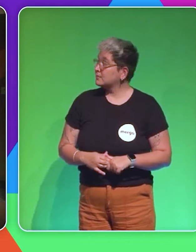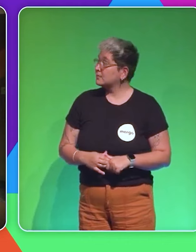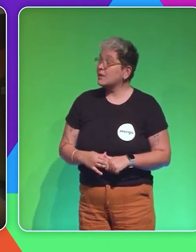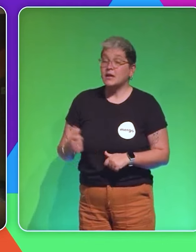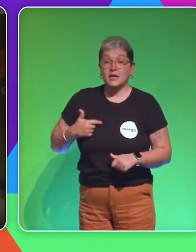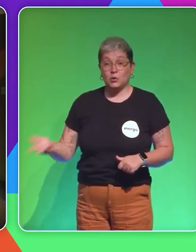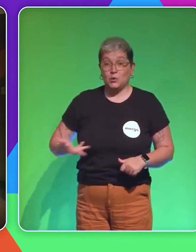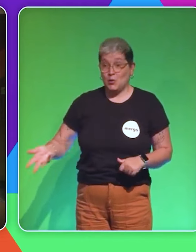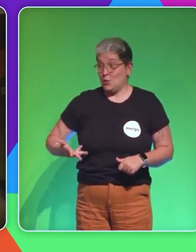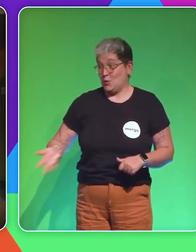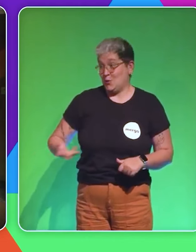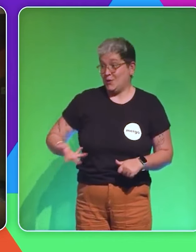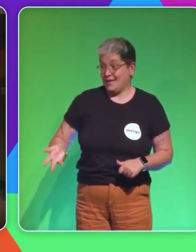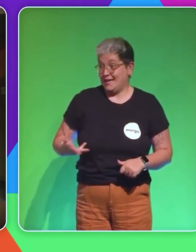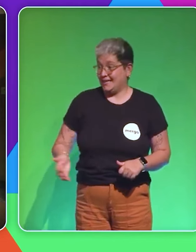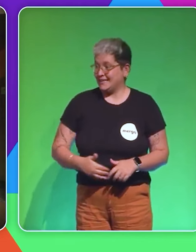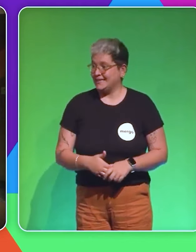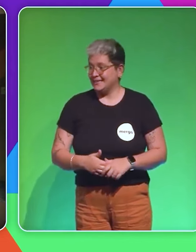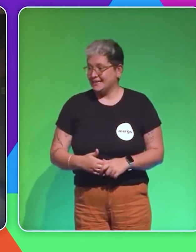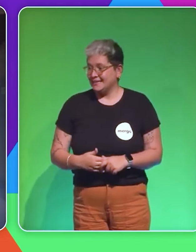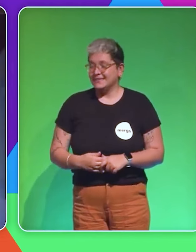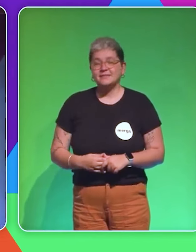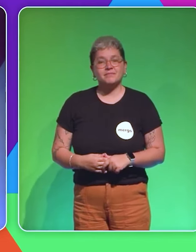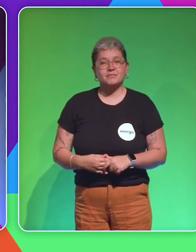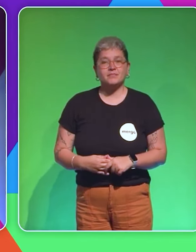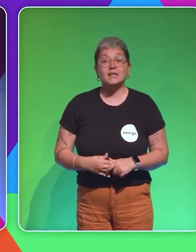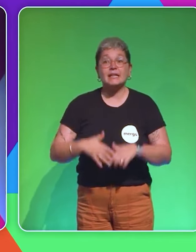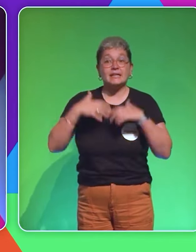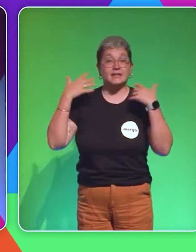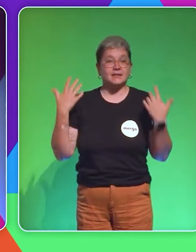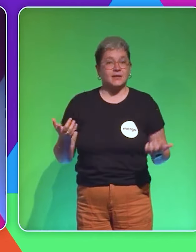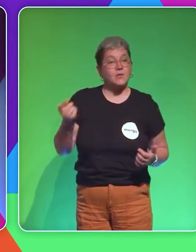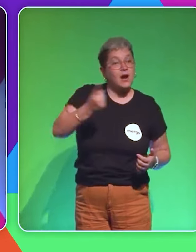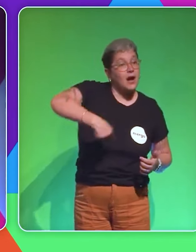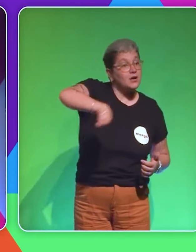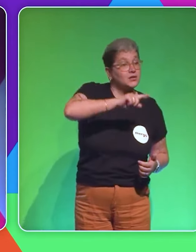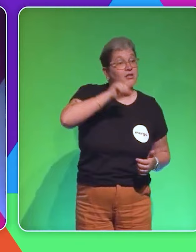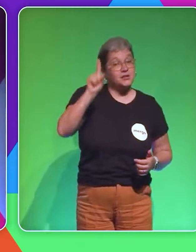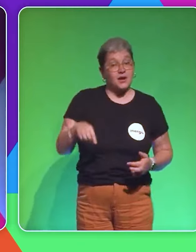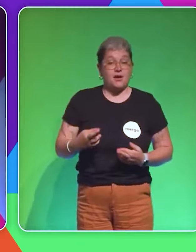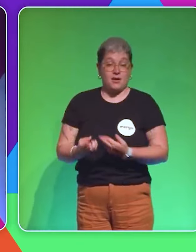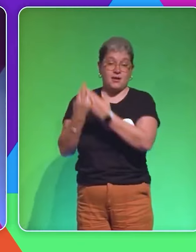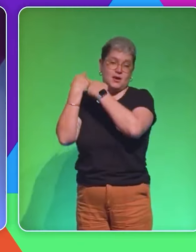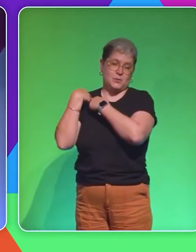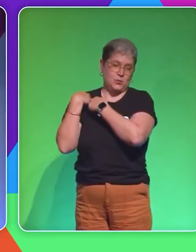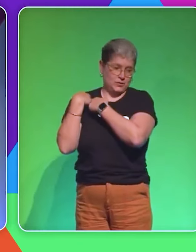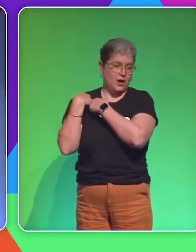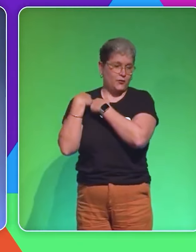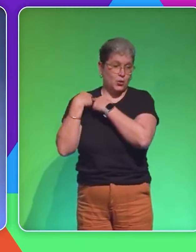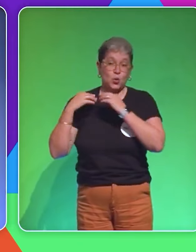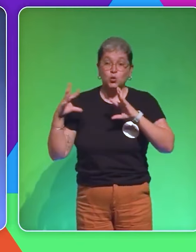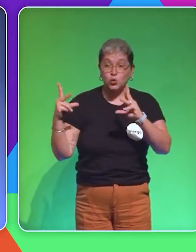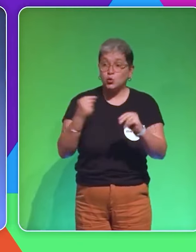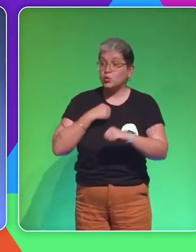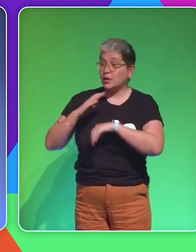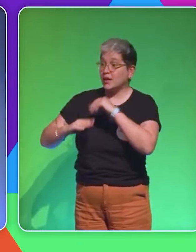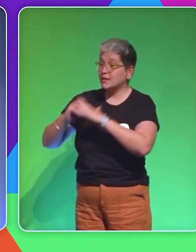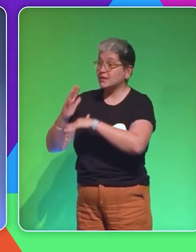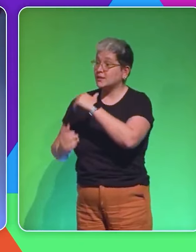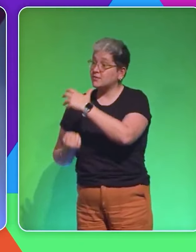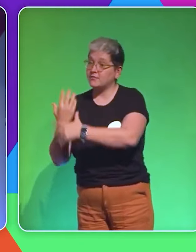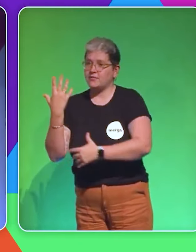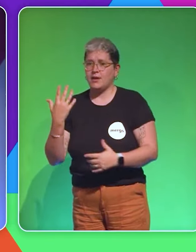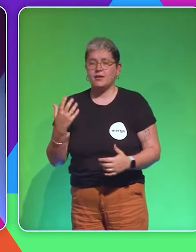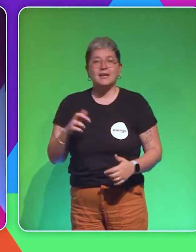eu tô correndo aqui pessoal obrigado então nós somos responsáveis por aquilo que nós produzimos não é um papo